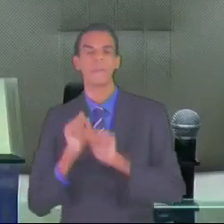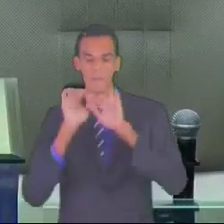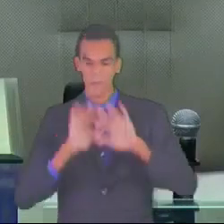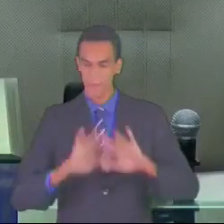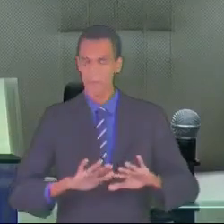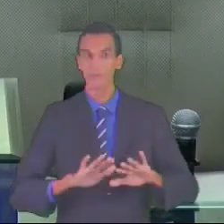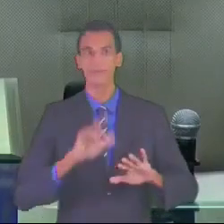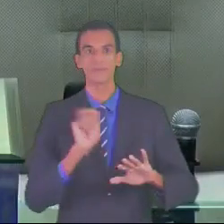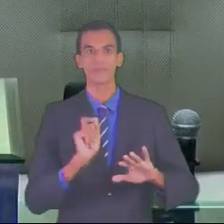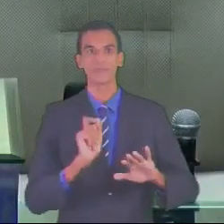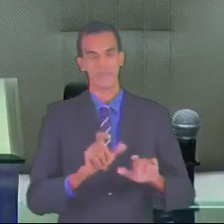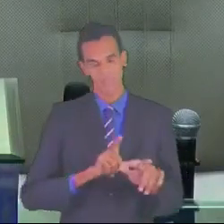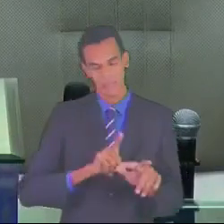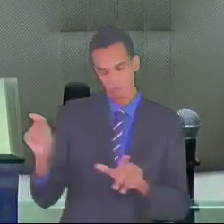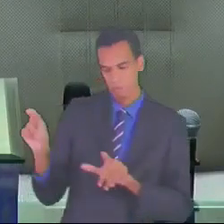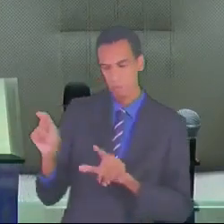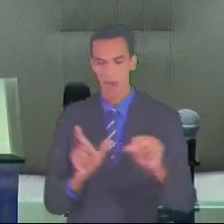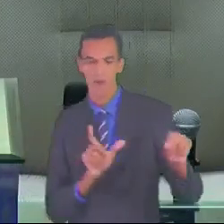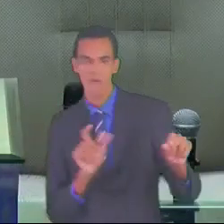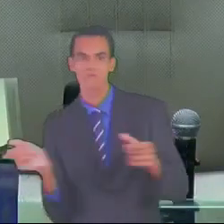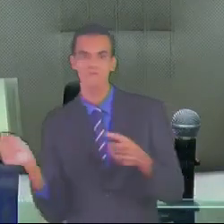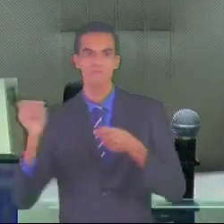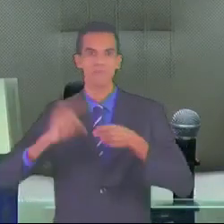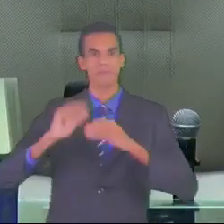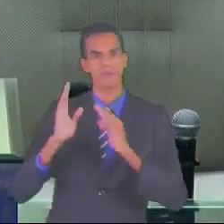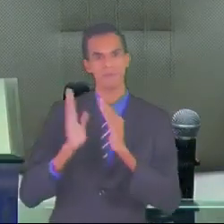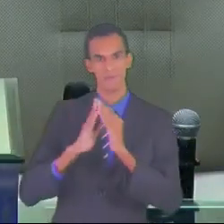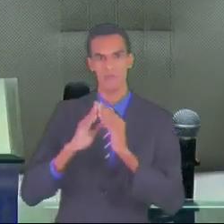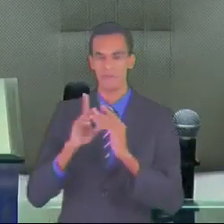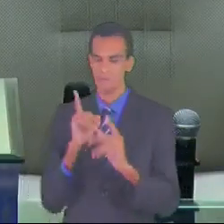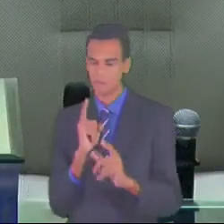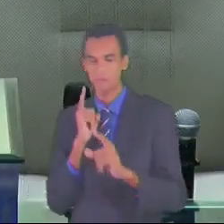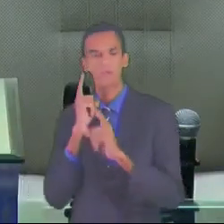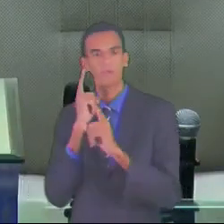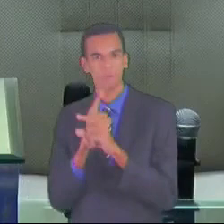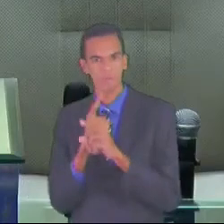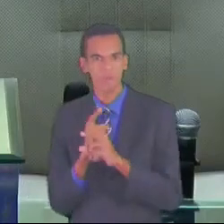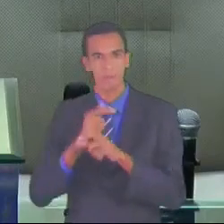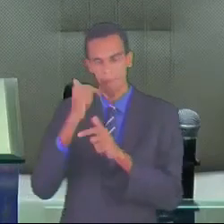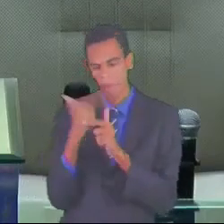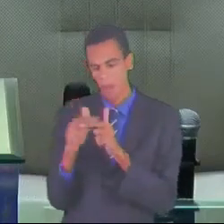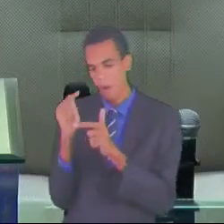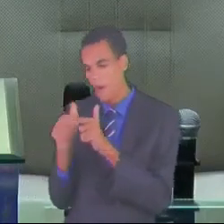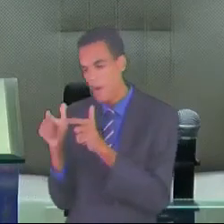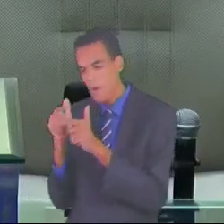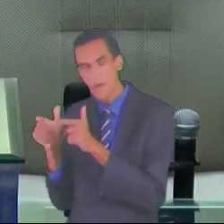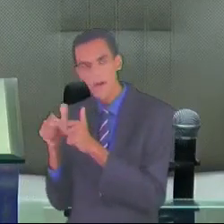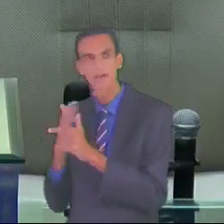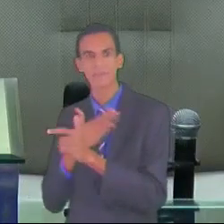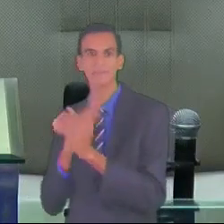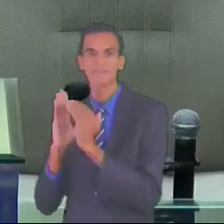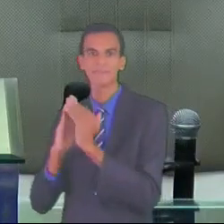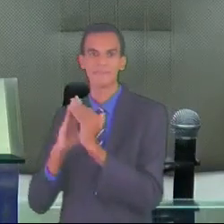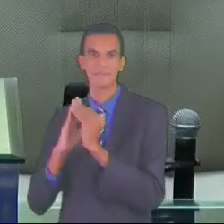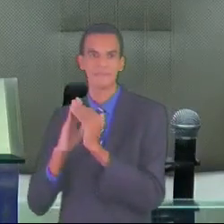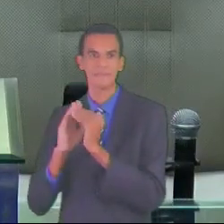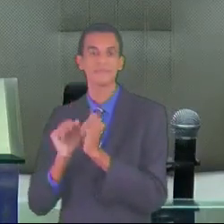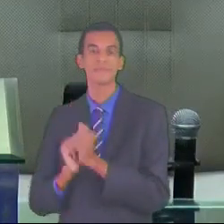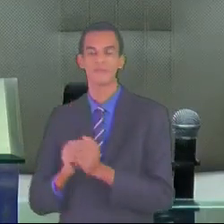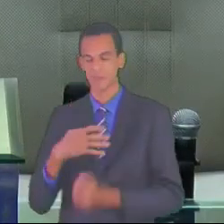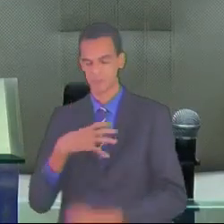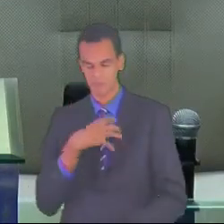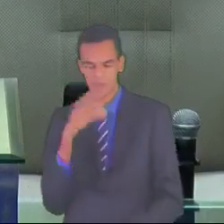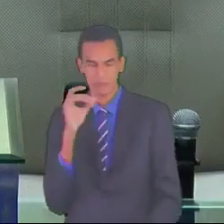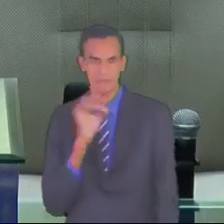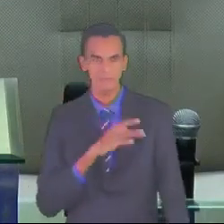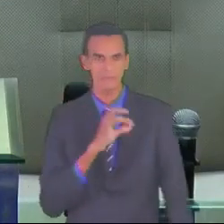apostólica, as pessoas vão para casa e vão dizer: meu Deus, eu vou encontrar os mesmos problemas na minha casa. O medo da